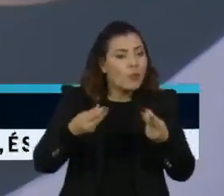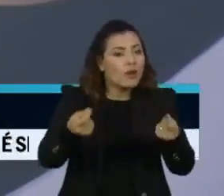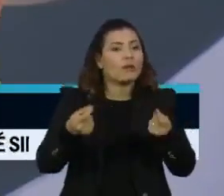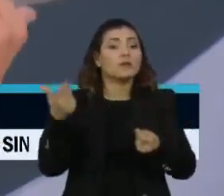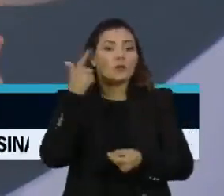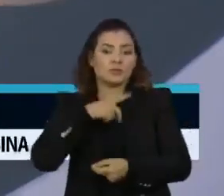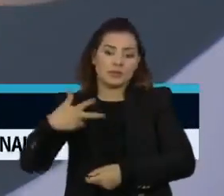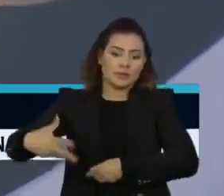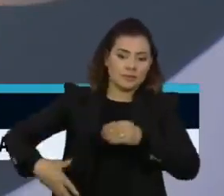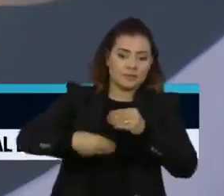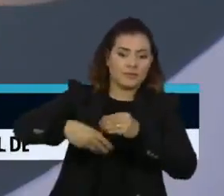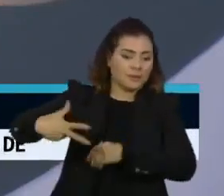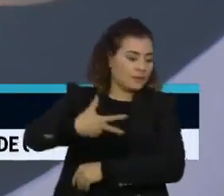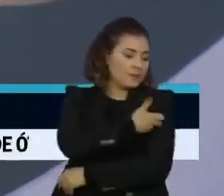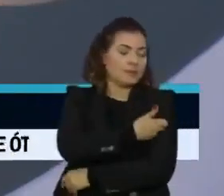hoje você faça o reforço uma outra vacina